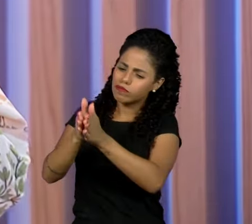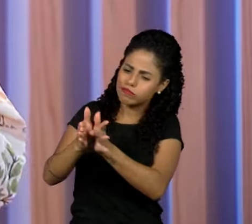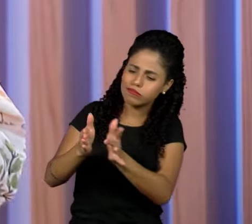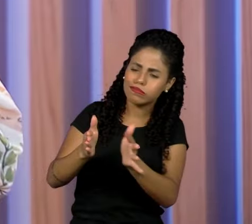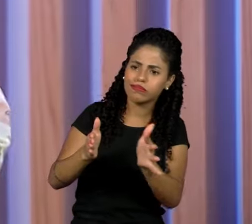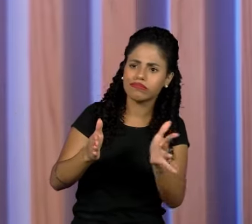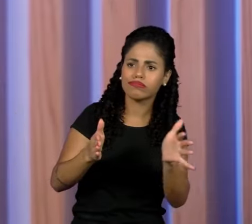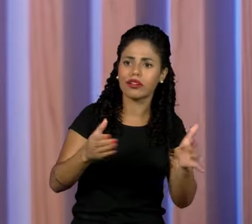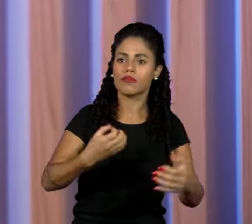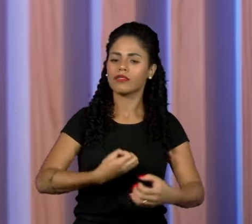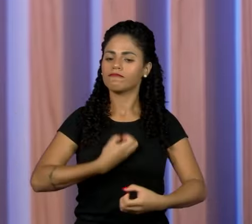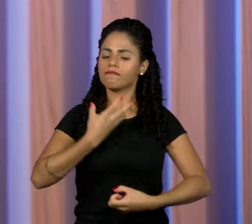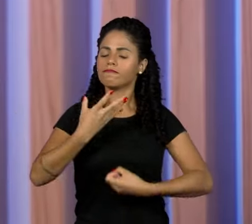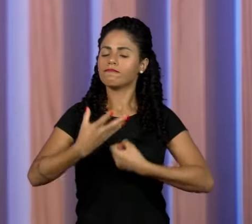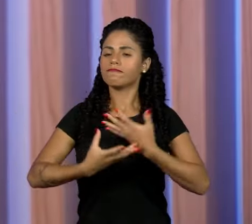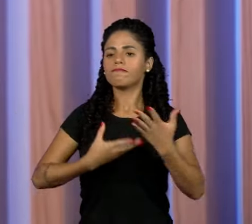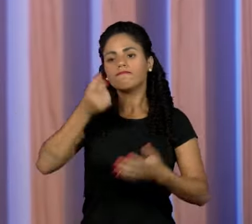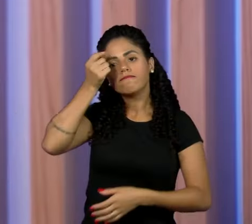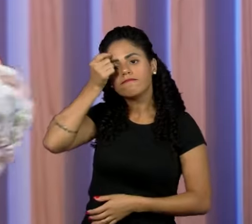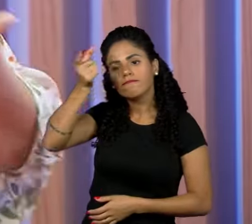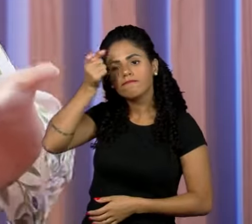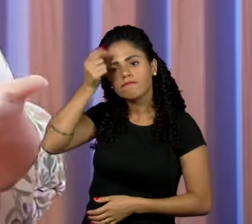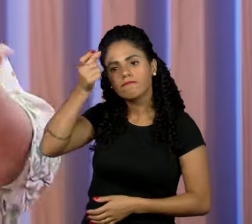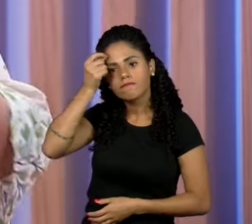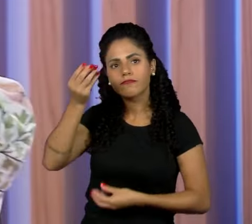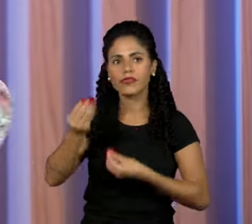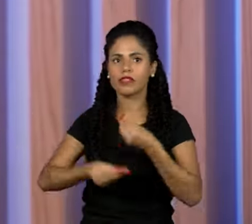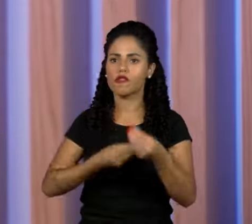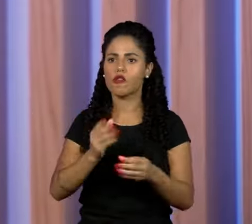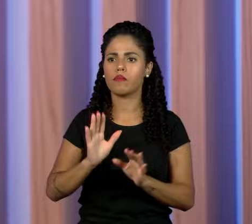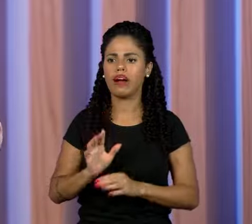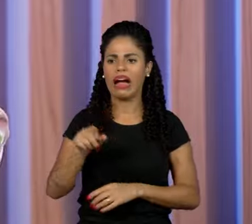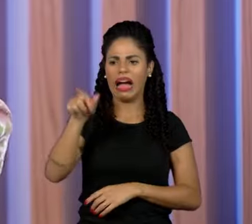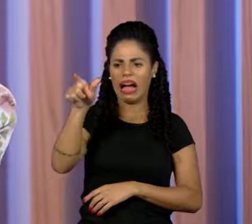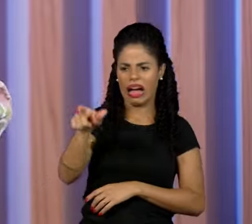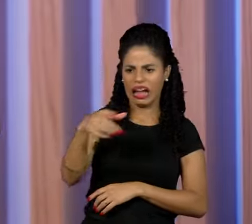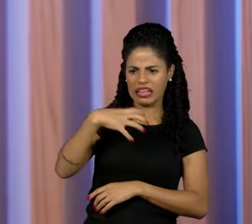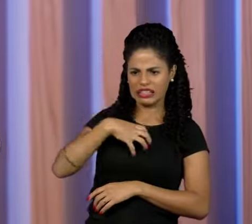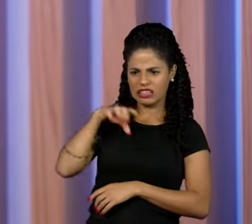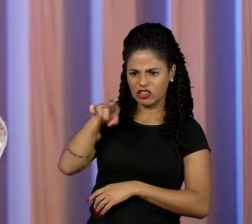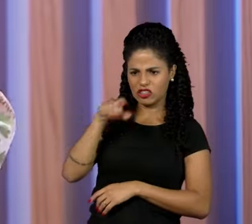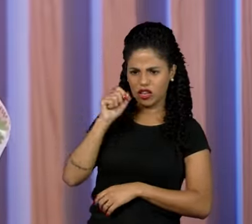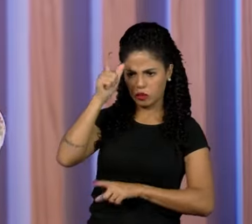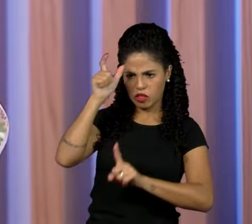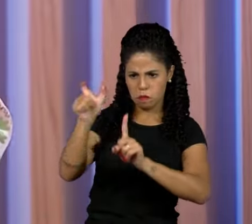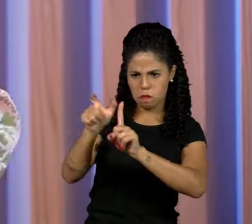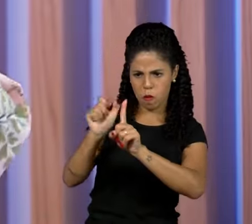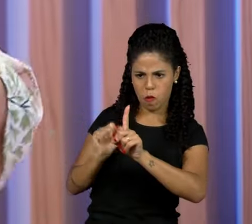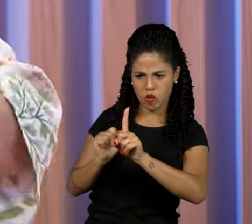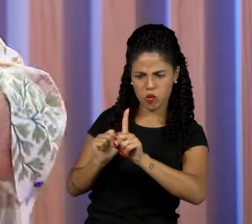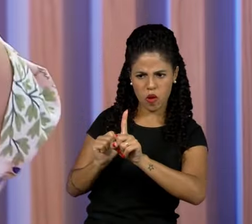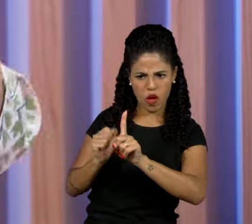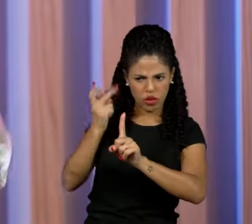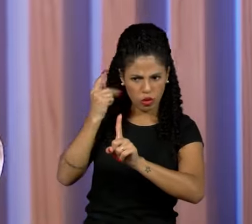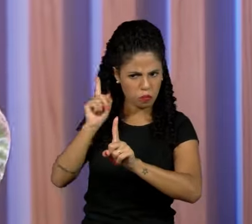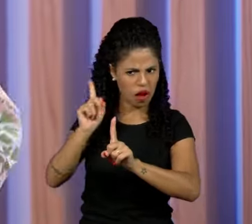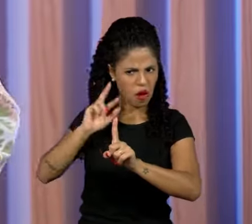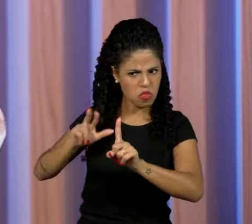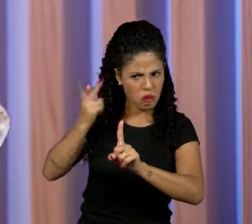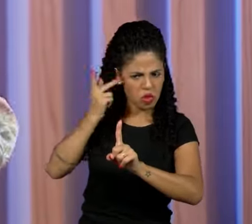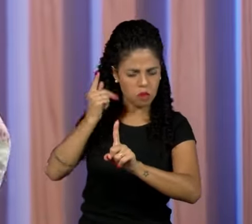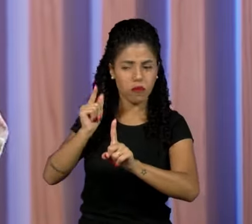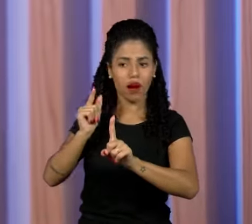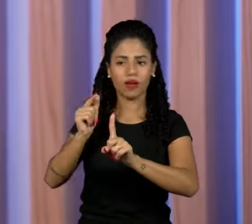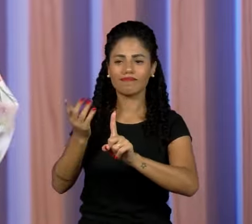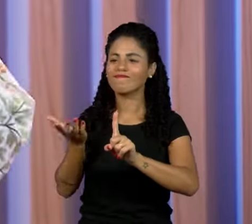expressões culturais foram consideradas não normais, né? Elas foram construídas como demoníacas, como essa coisa que precisa ser combatida